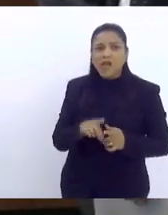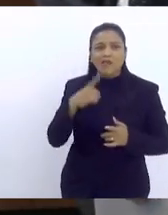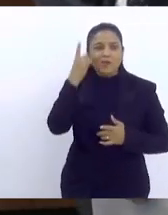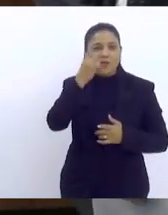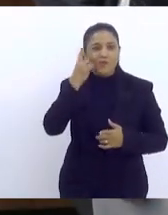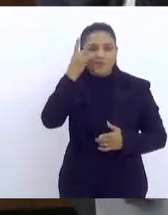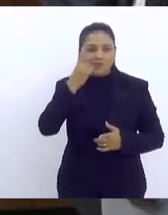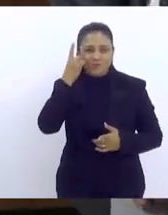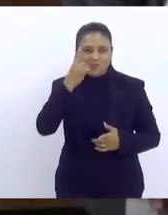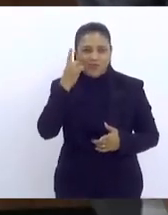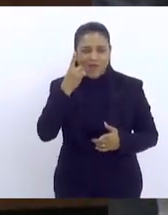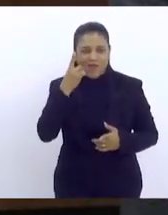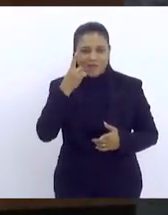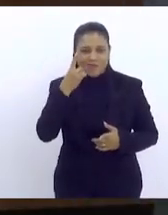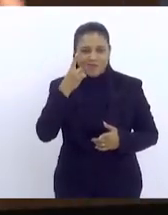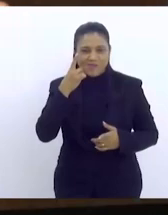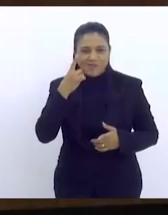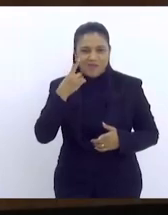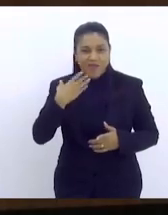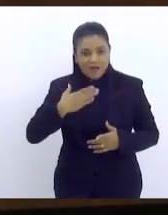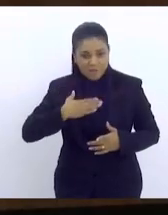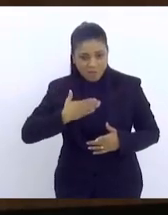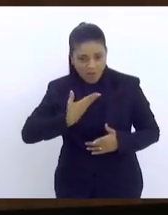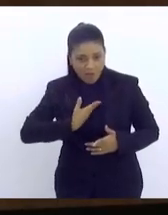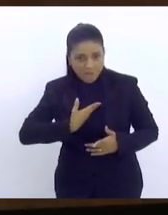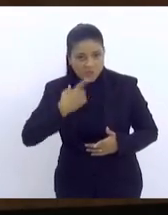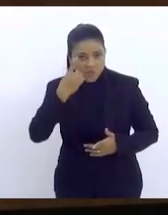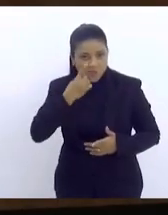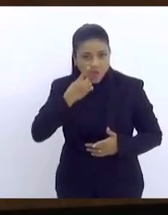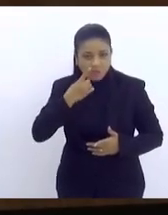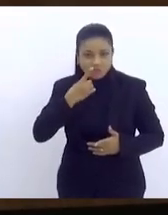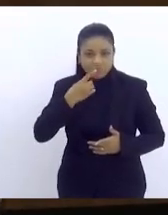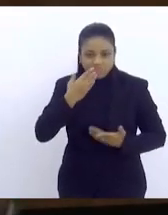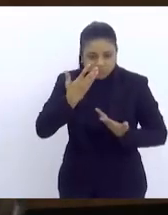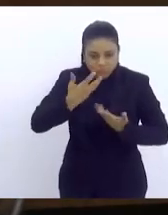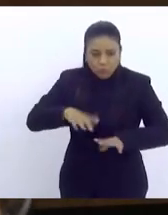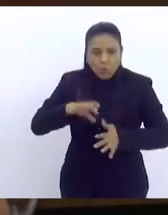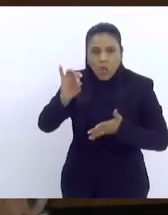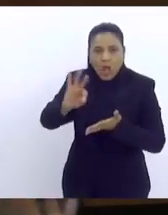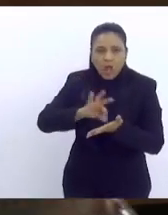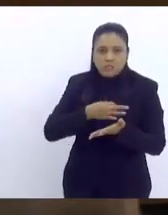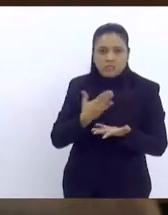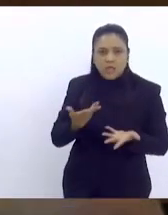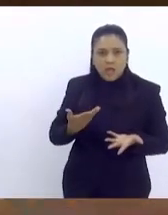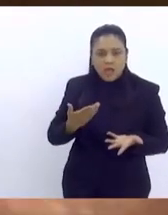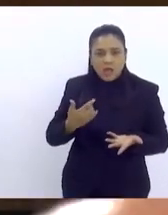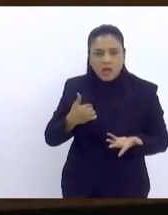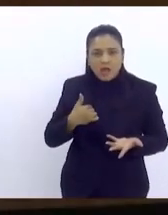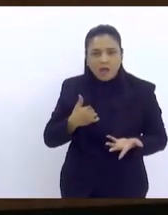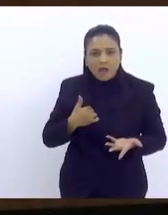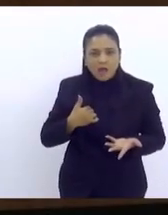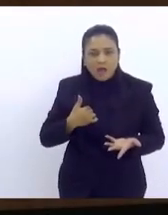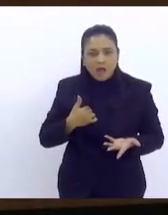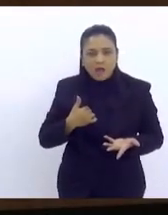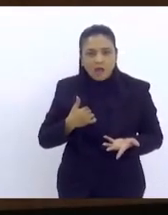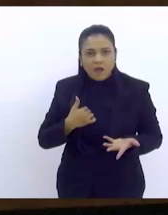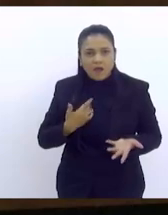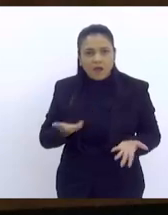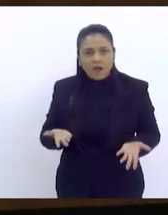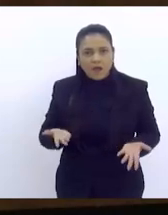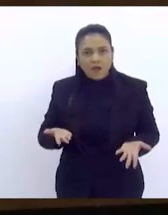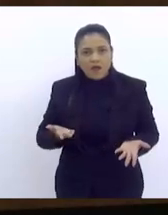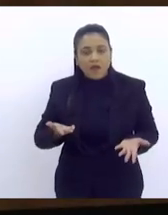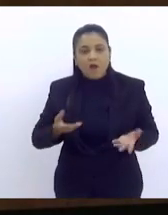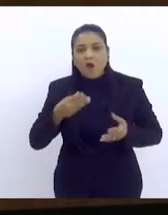Deputado é um direito nosso como Deputado porém infelizmente não sei onde Vamos parar com essa